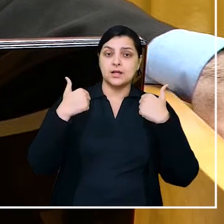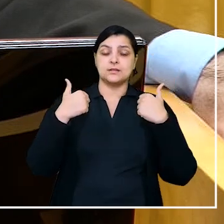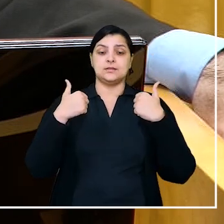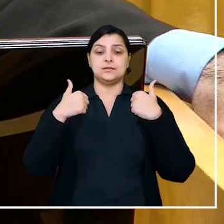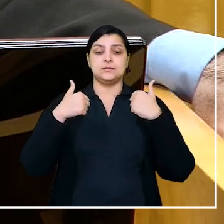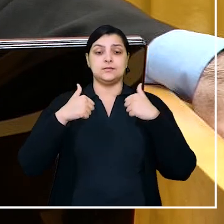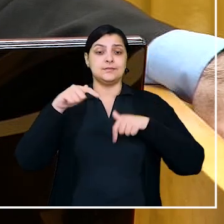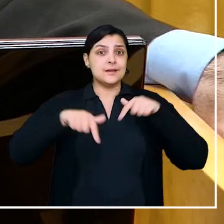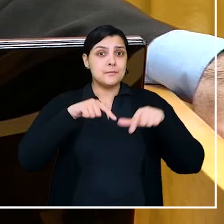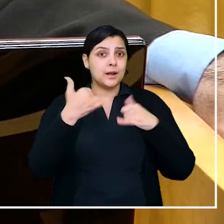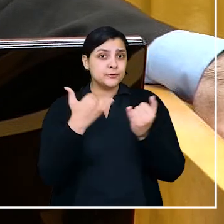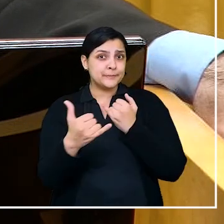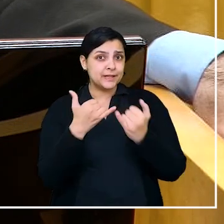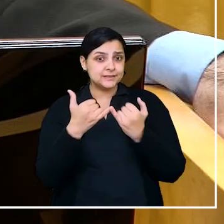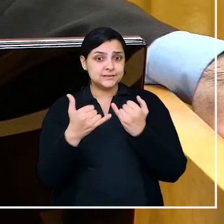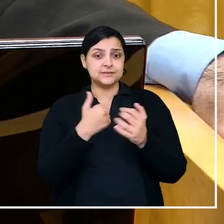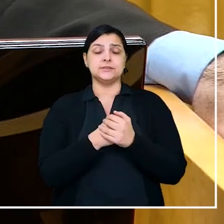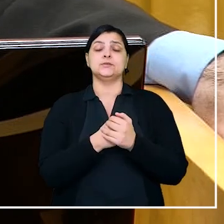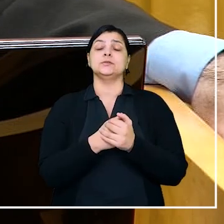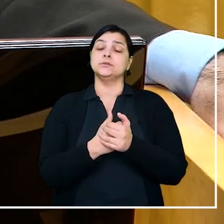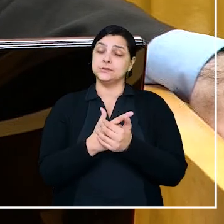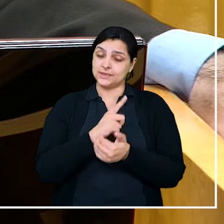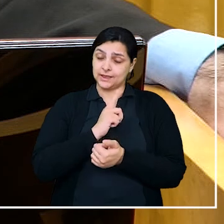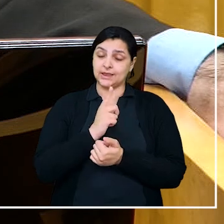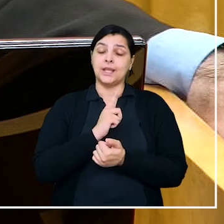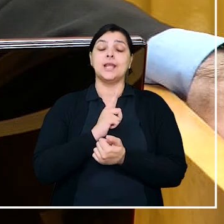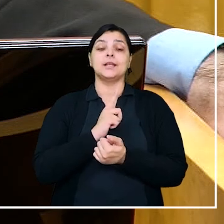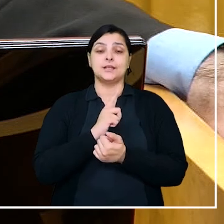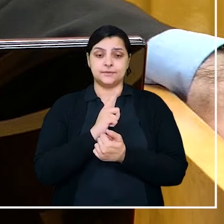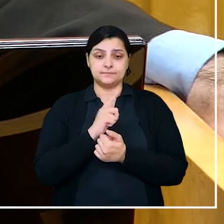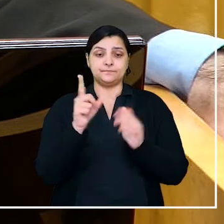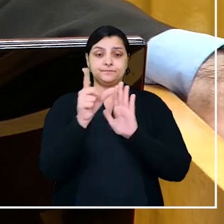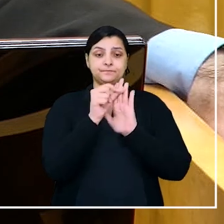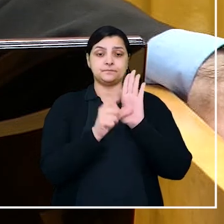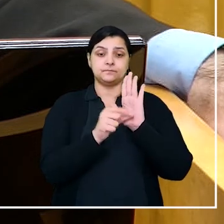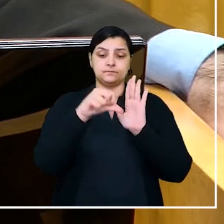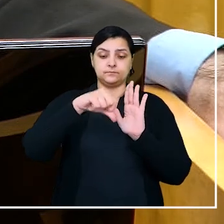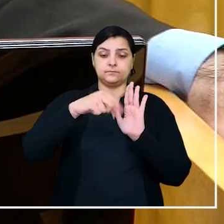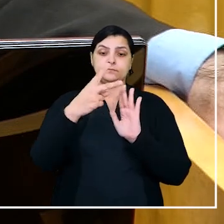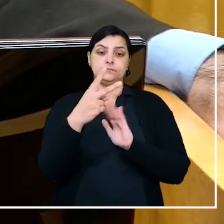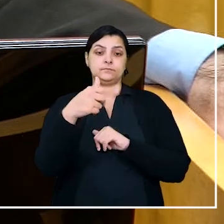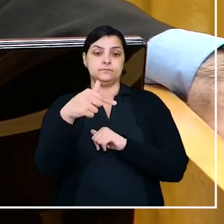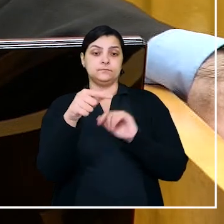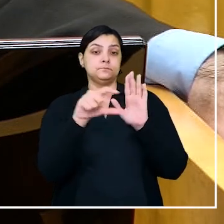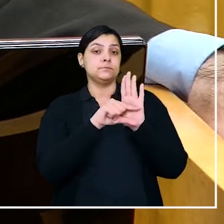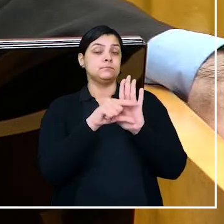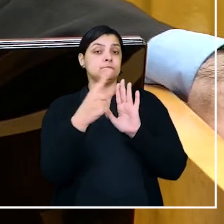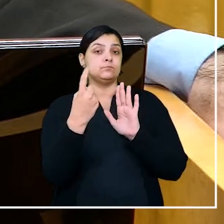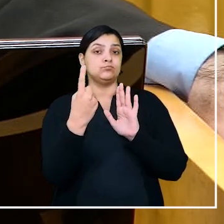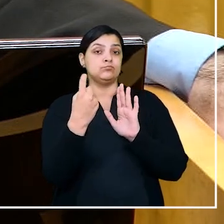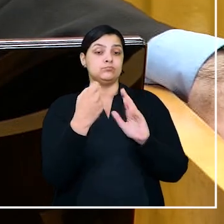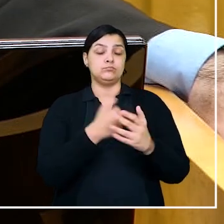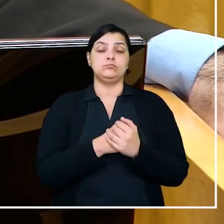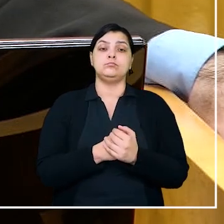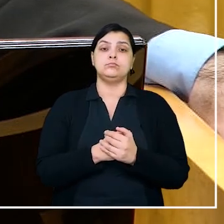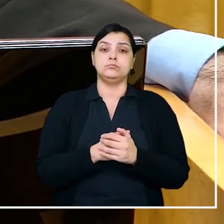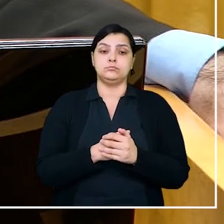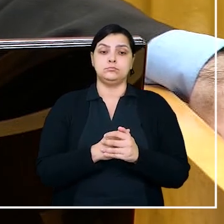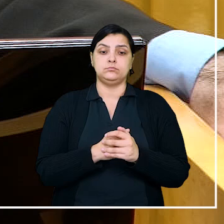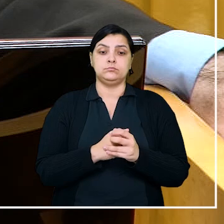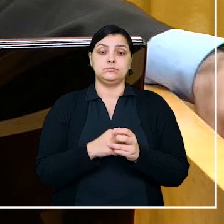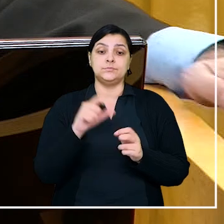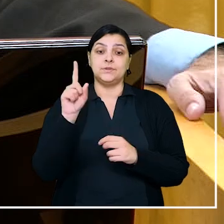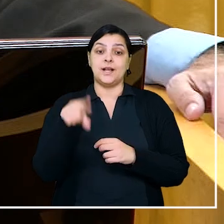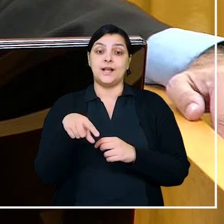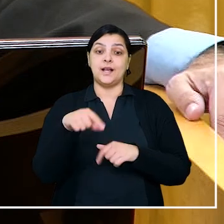ou atividades similares, ela envolve a aplicação do artigo 927, parágrafo único, já que